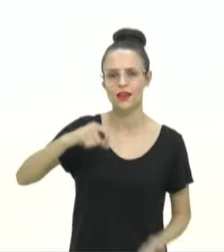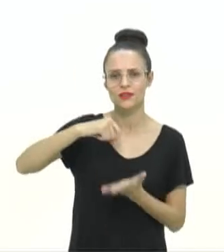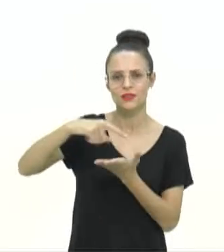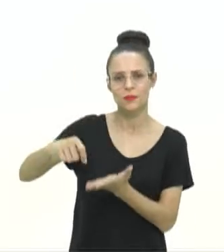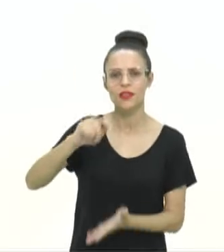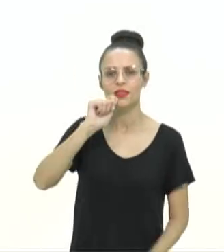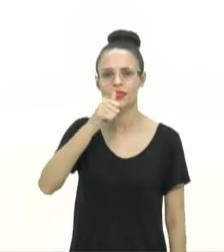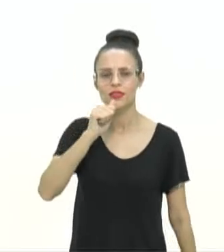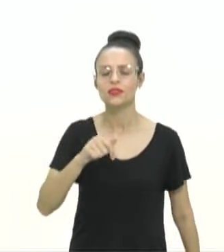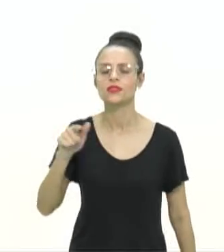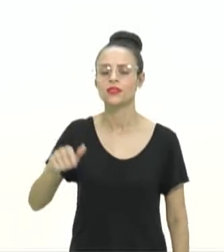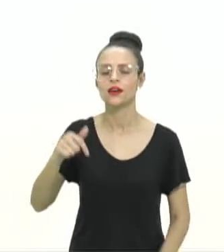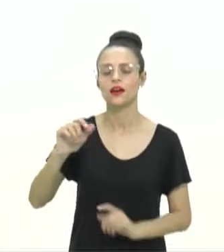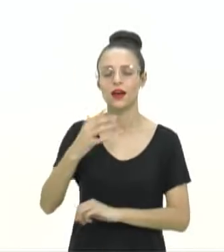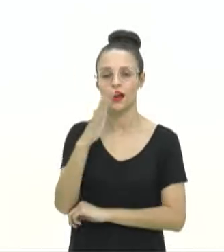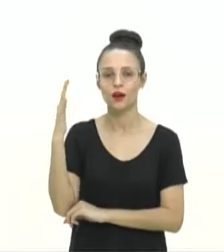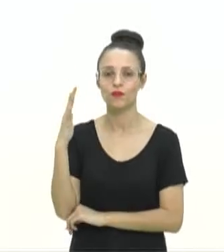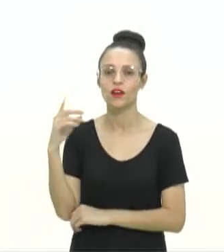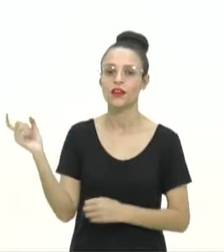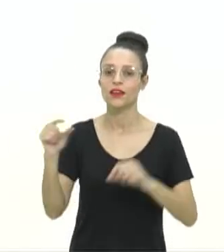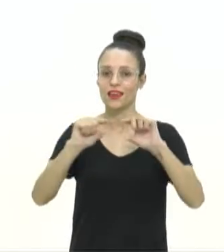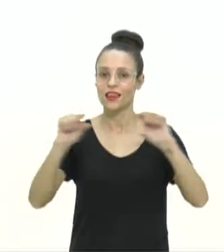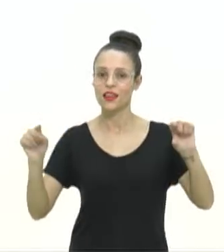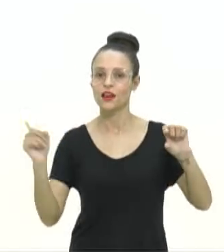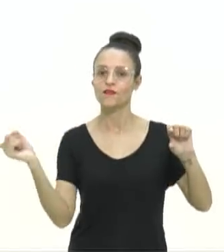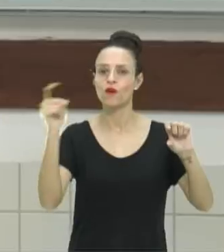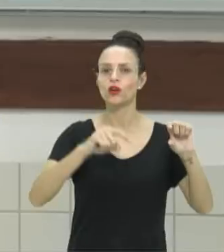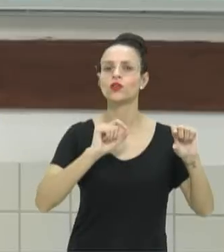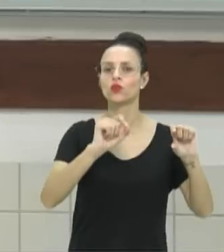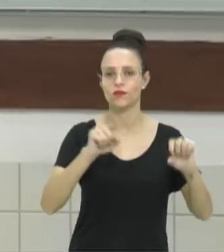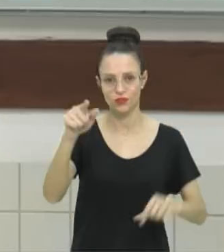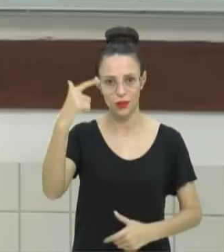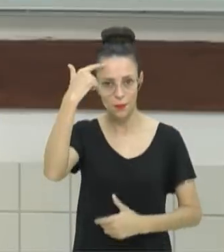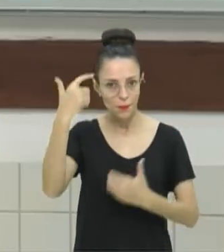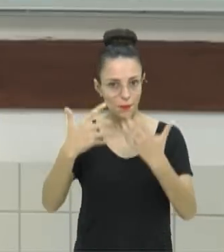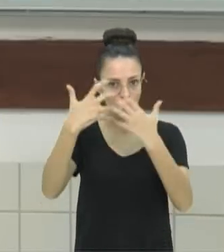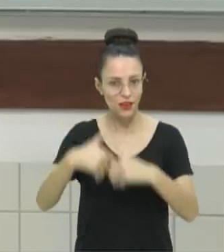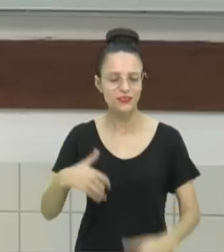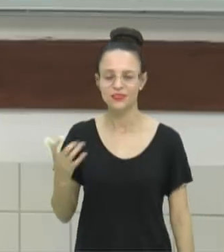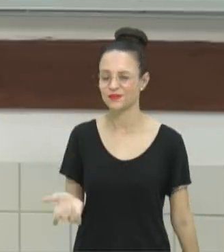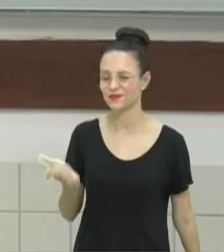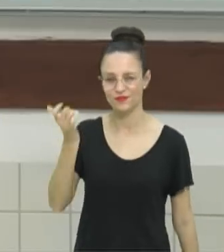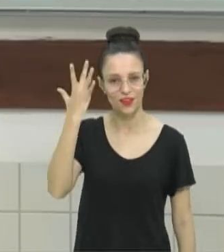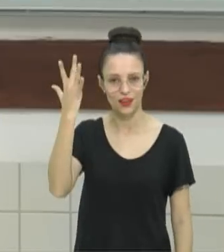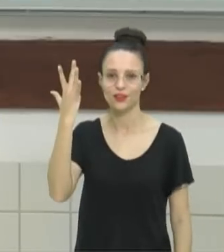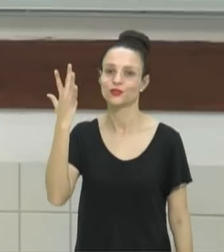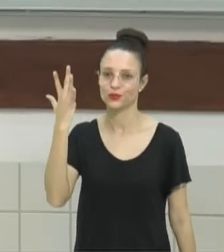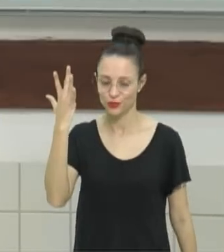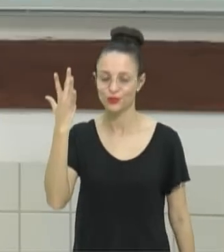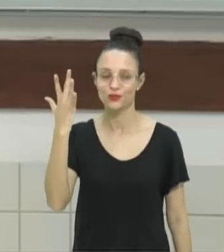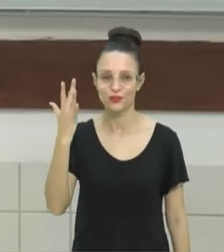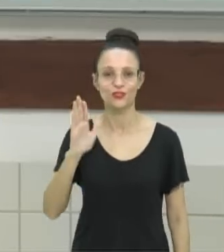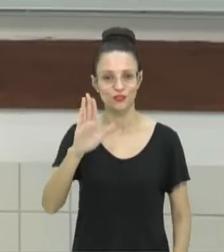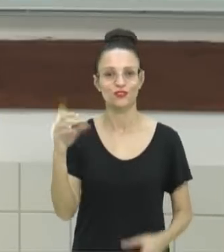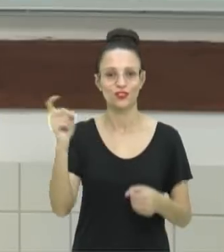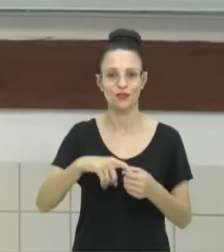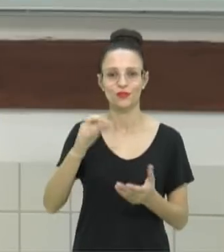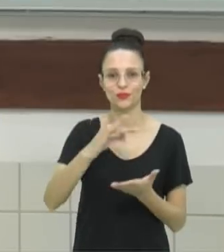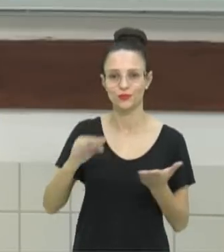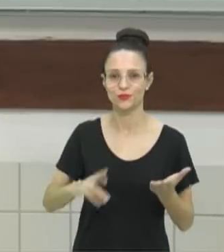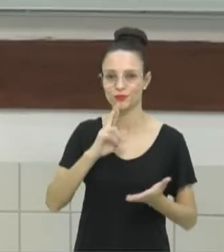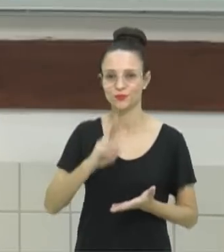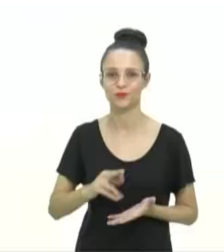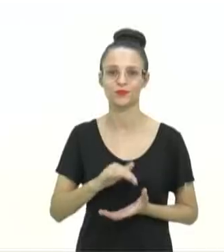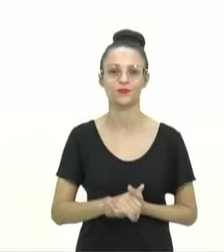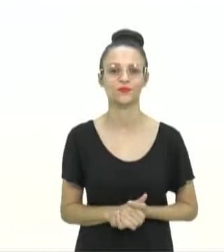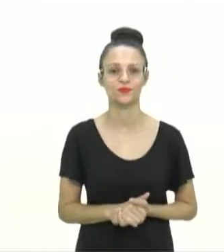da árvore retoma qual referente? Pense um pouquinho, essa tá muito fácil. Eu já volto com